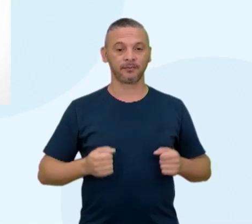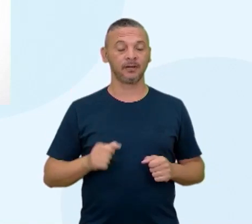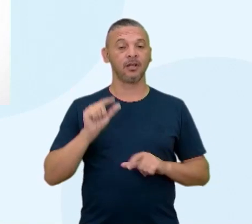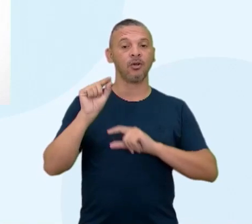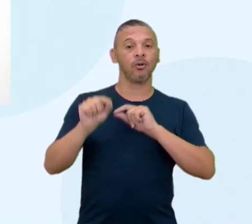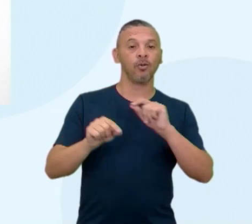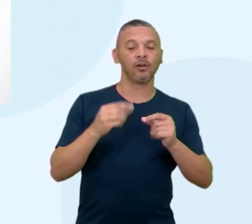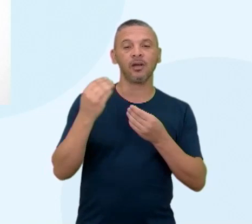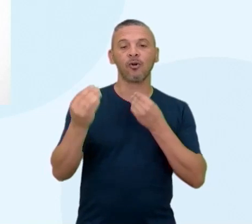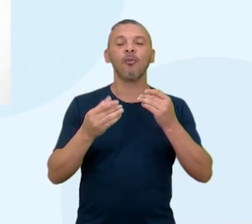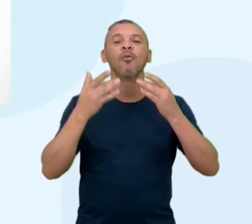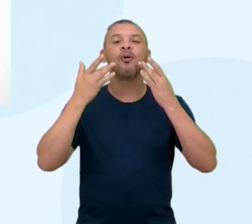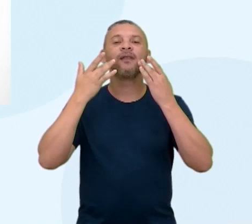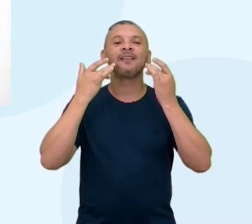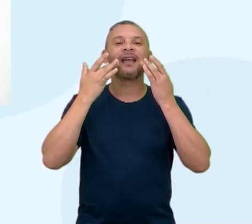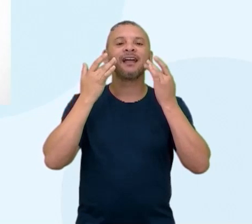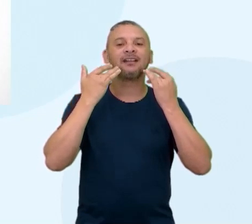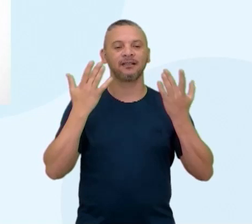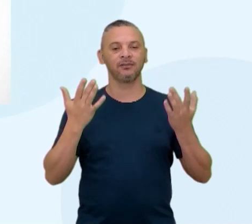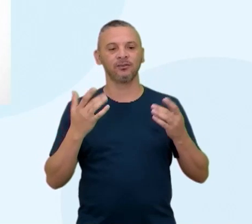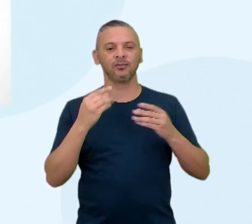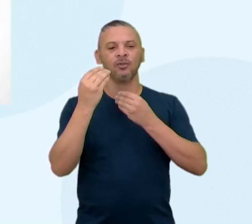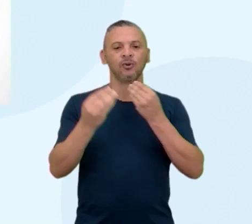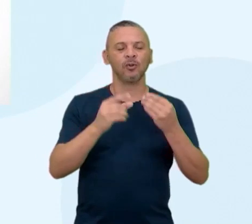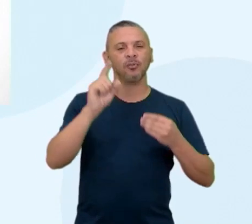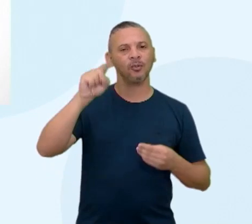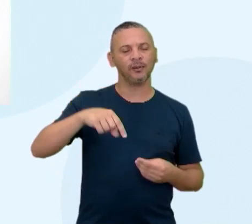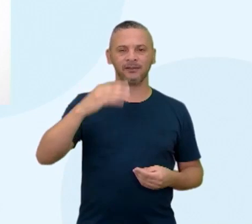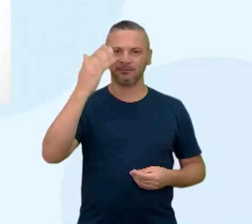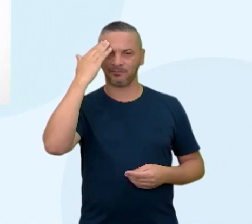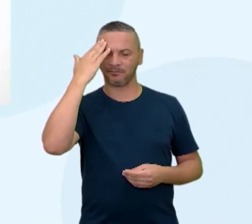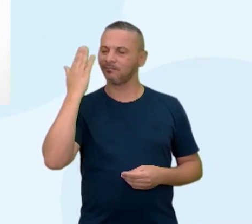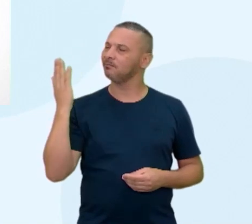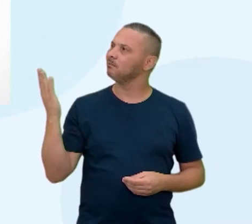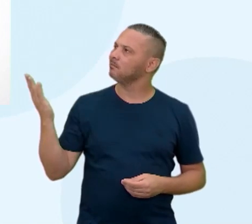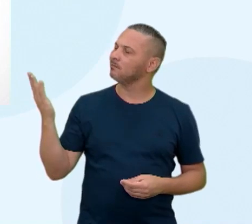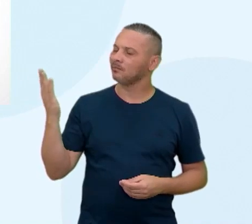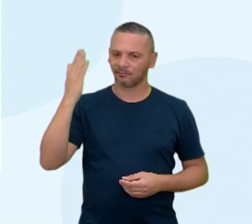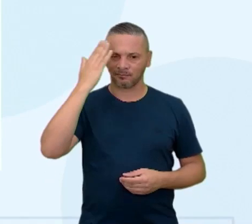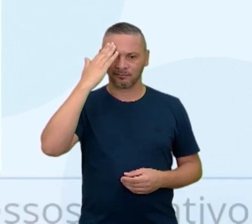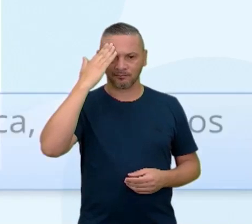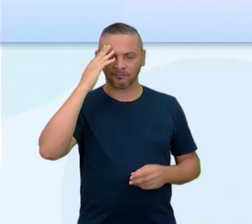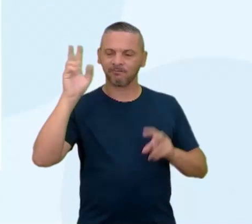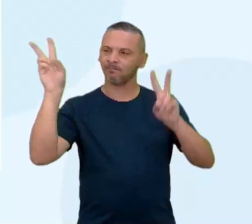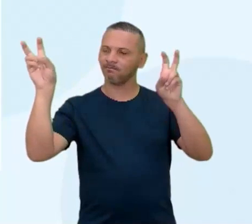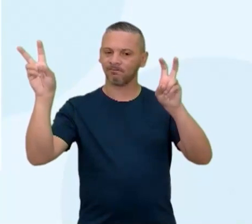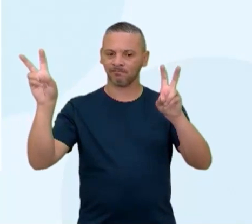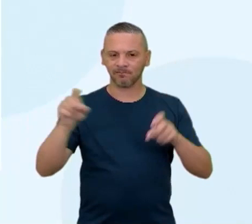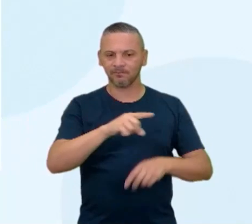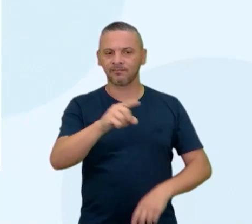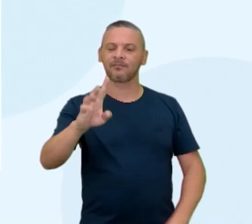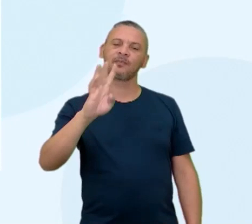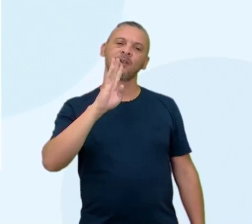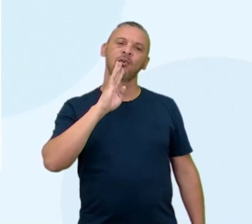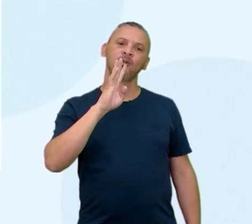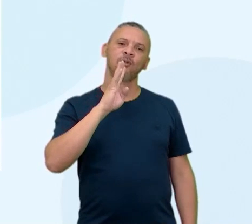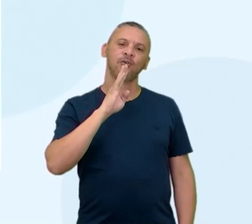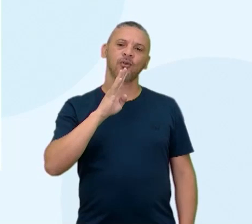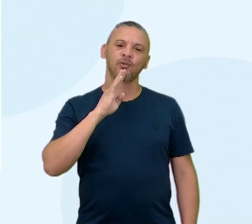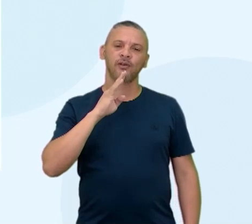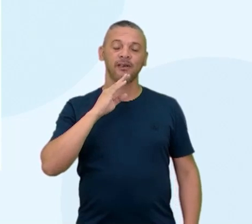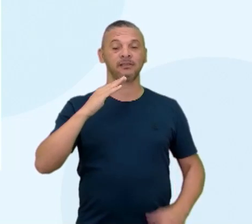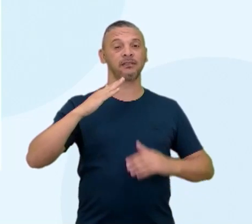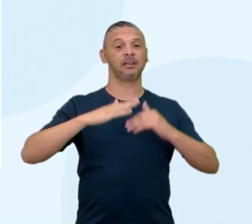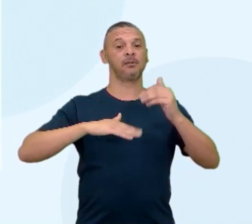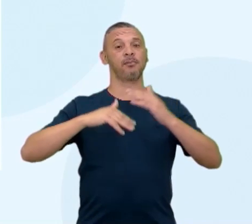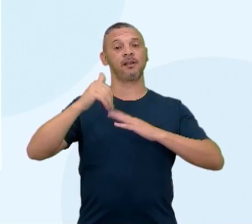a questão do teatro. Na contextualização, nós sabemos aí do nosso aprofundamento, vocês já conhecem as nossas